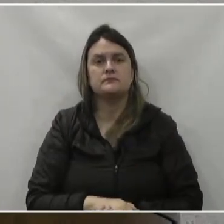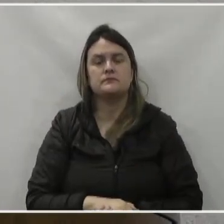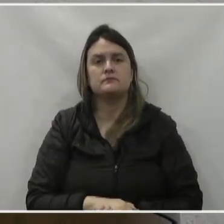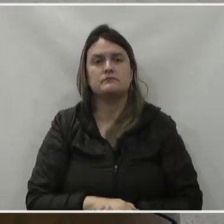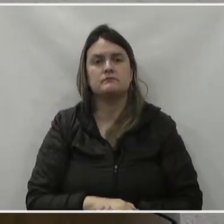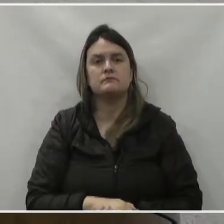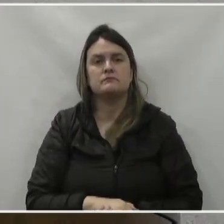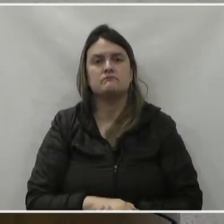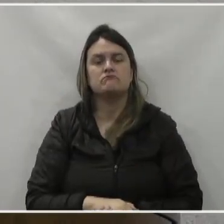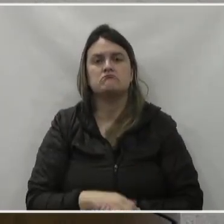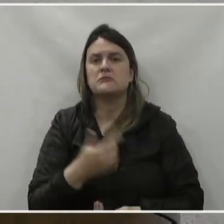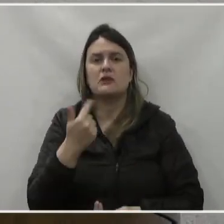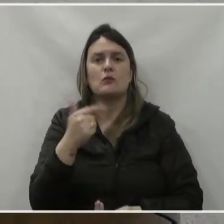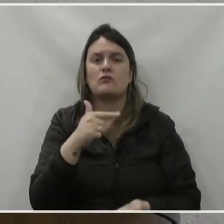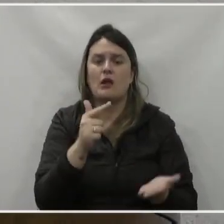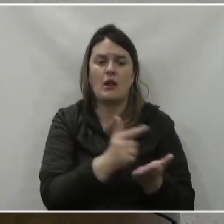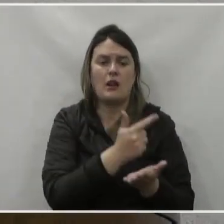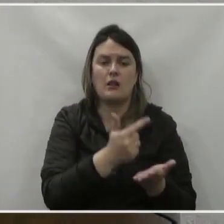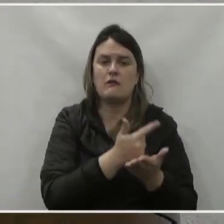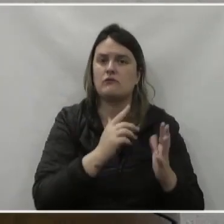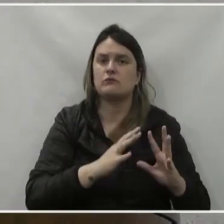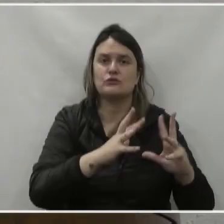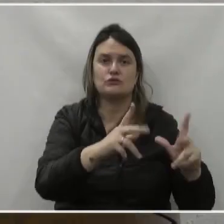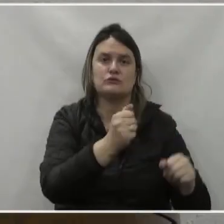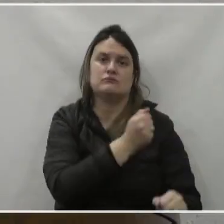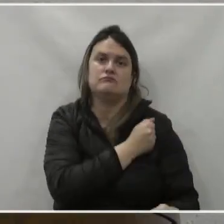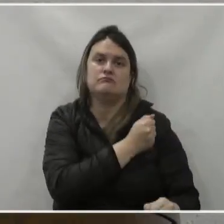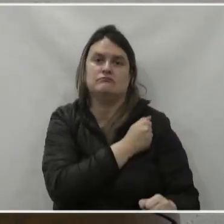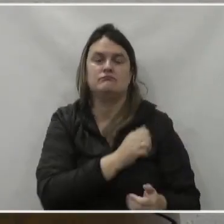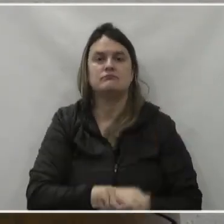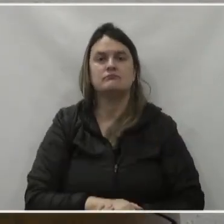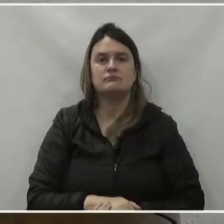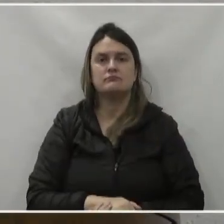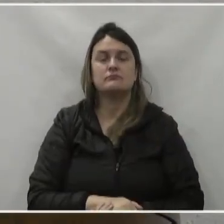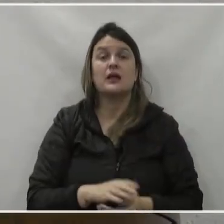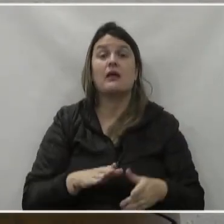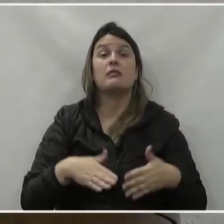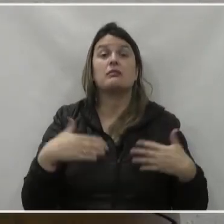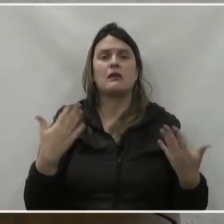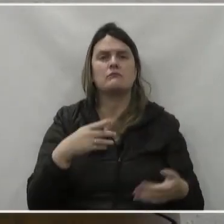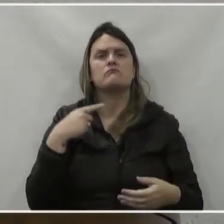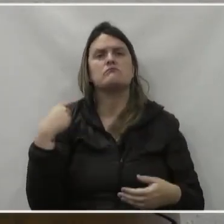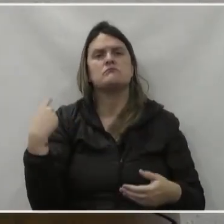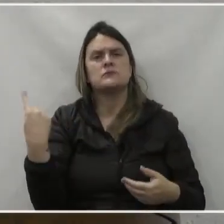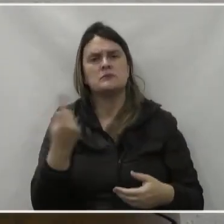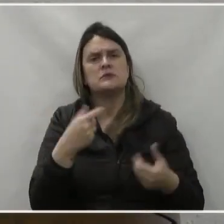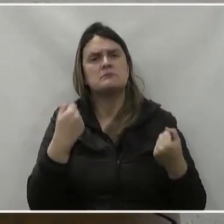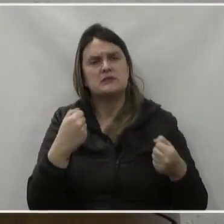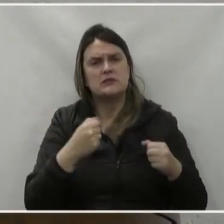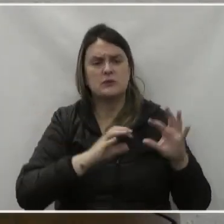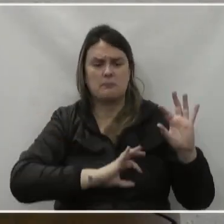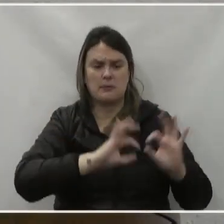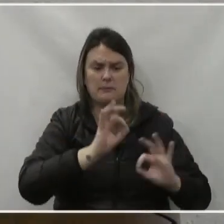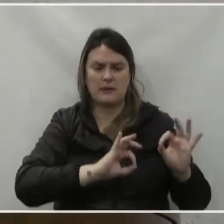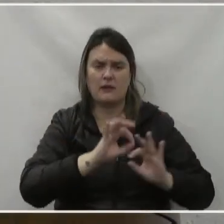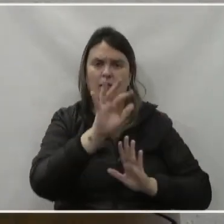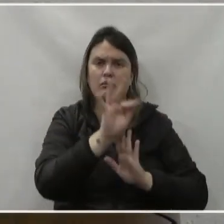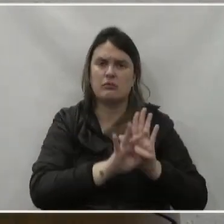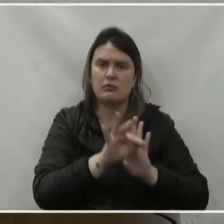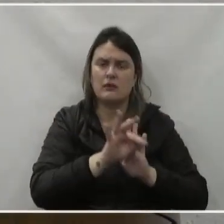E não tem livro suficiente para todos. Portanto, preciso preparar